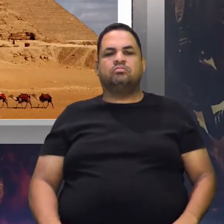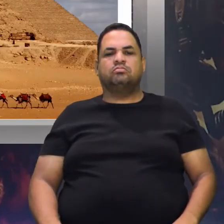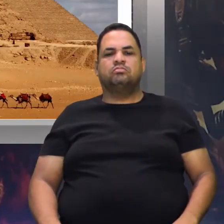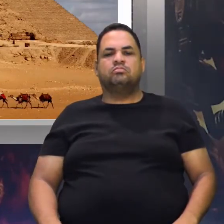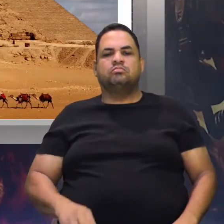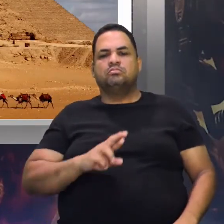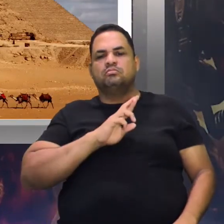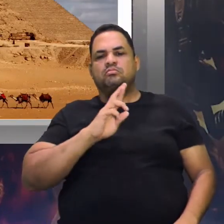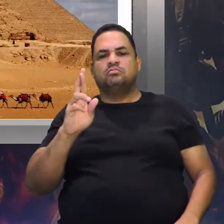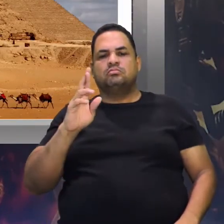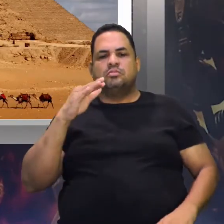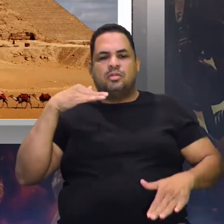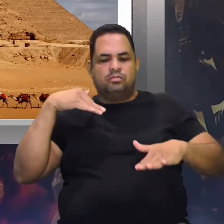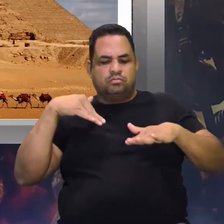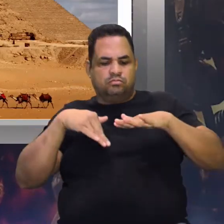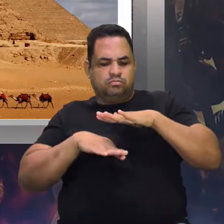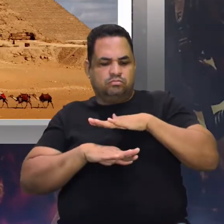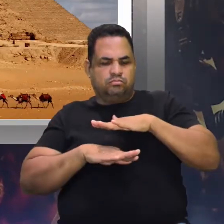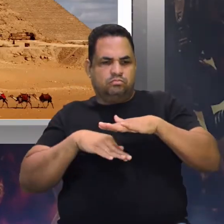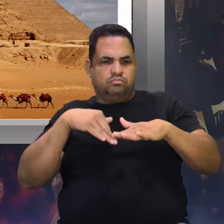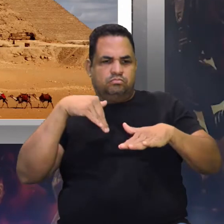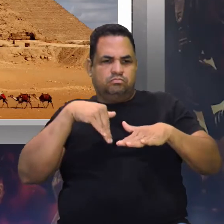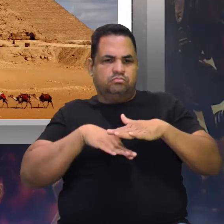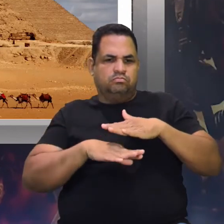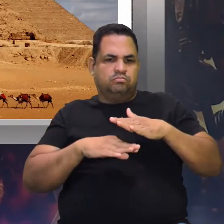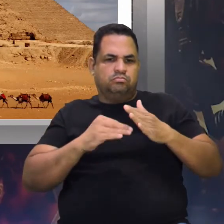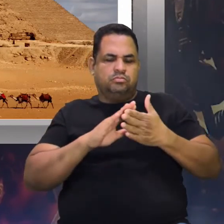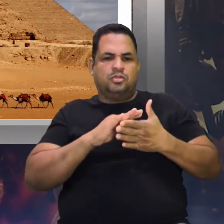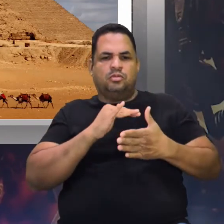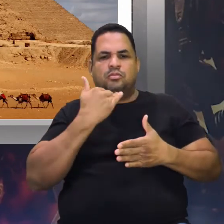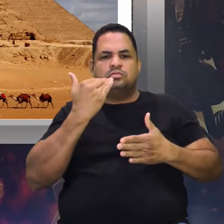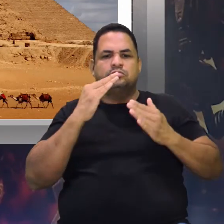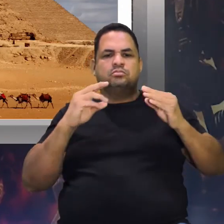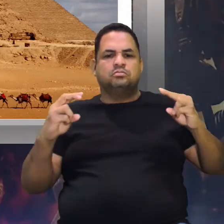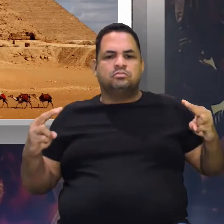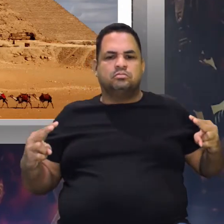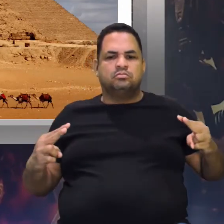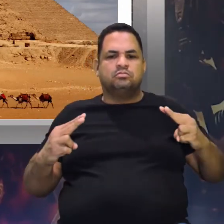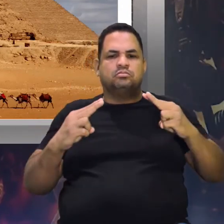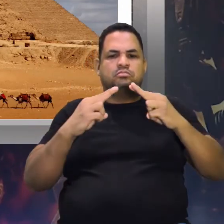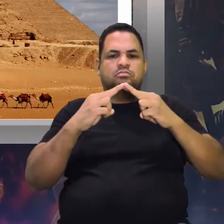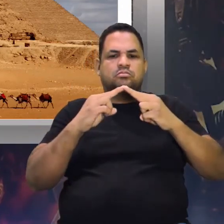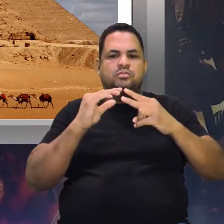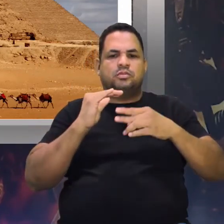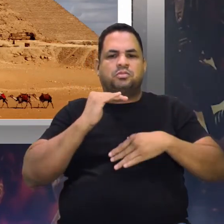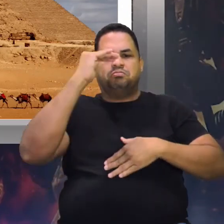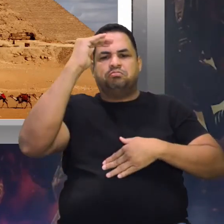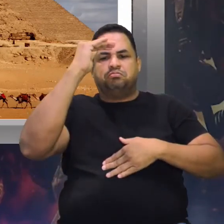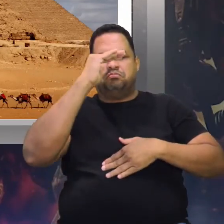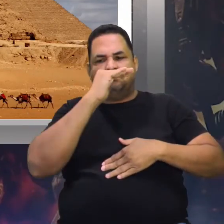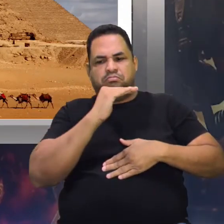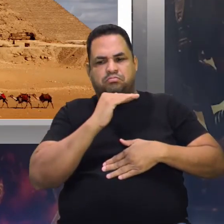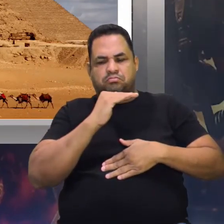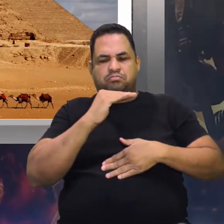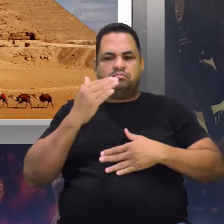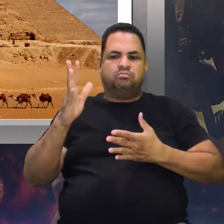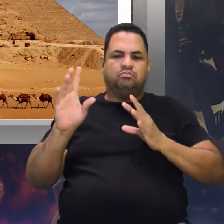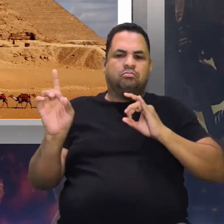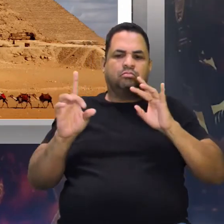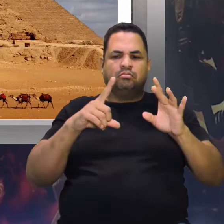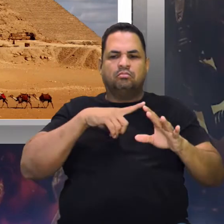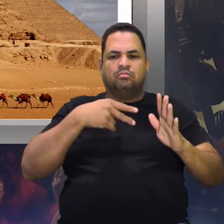enterravam seus mortos nas pirâmides, olha aí, ó, pirâmide menor, pirâmide maior, cada uma pirâmide aqui tem